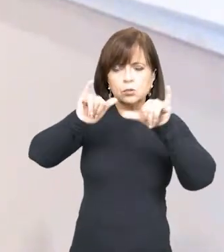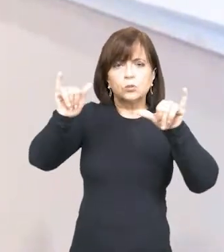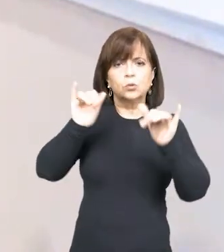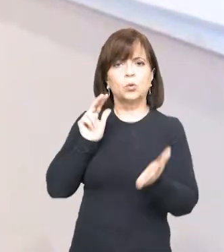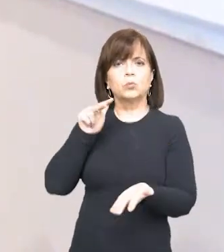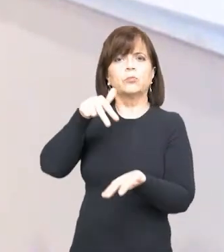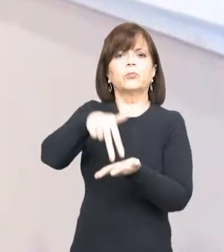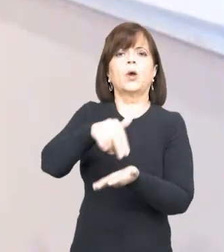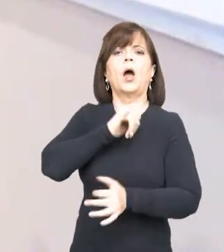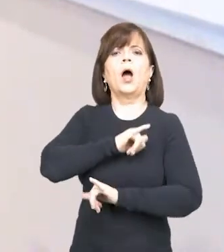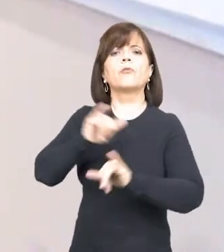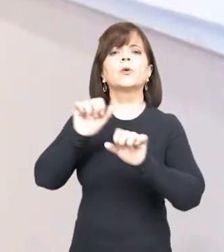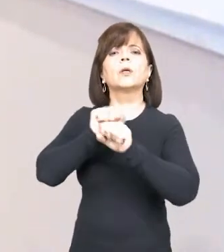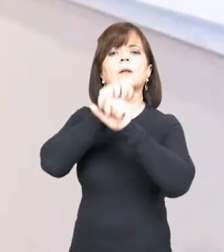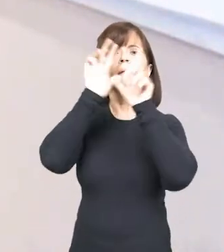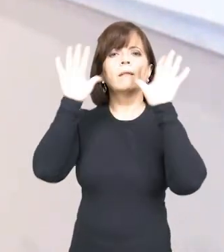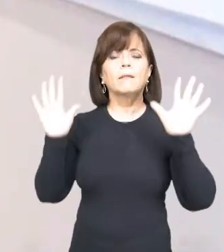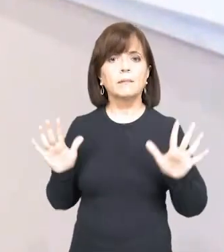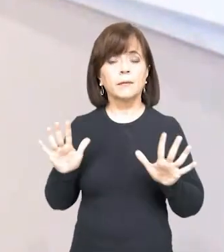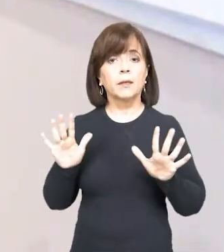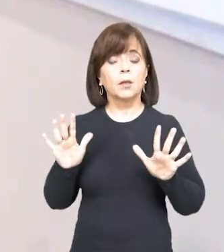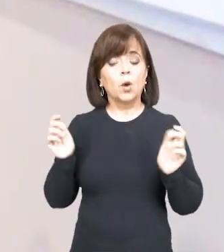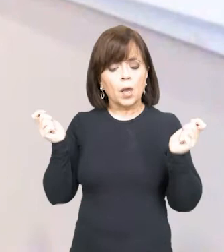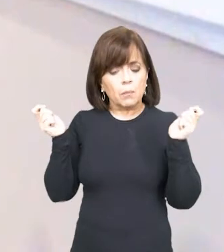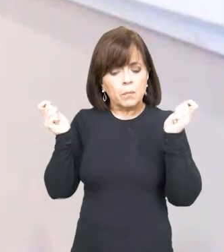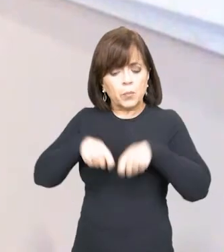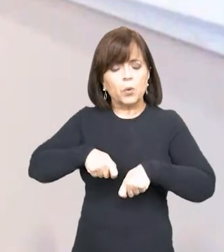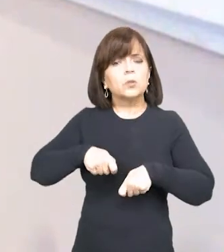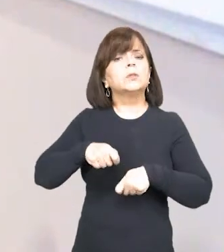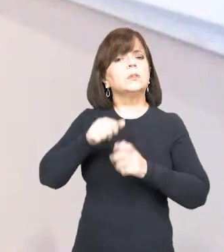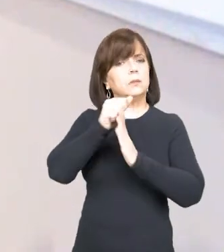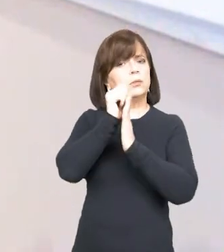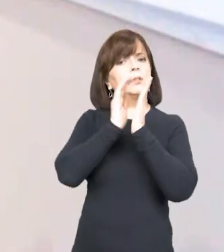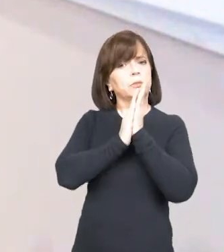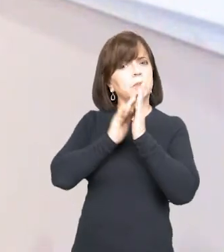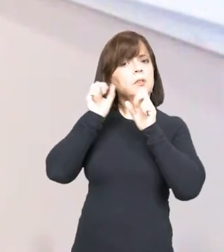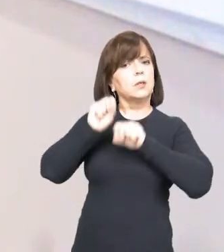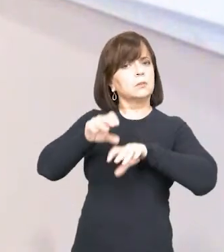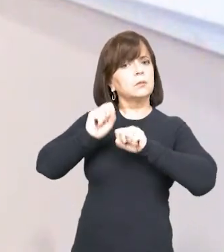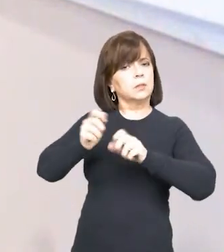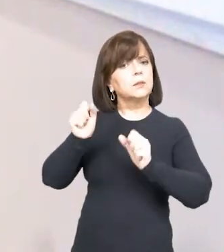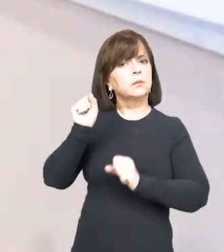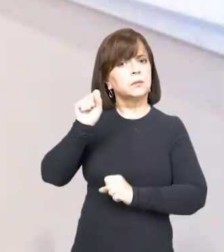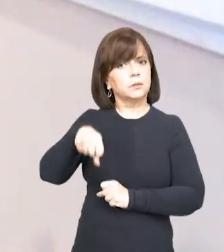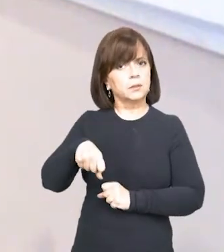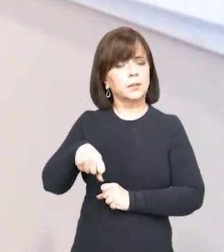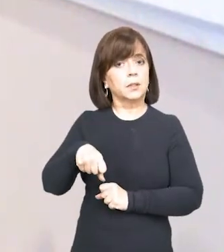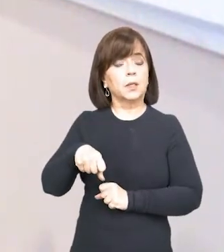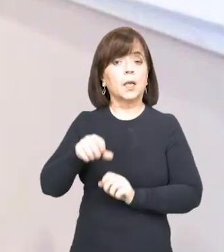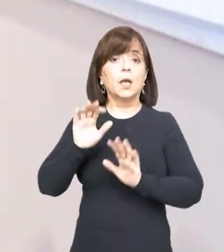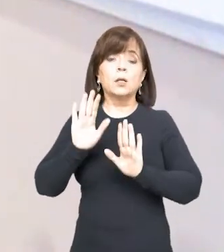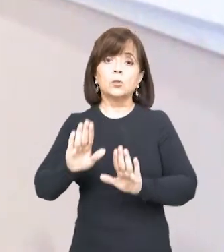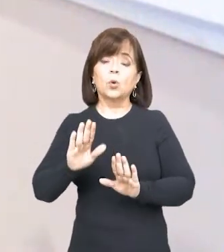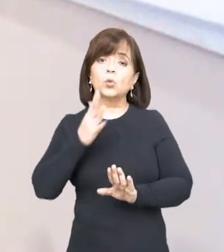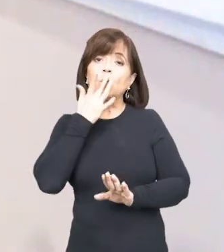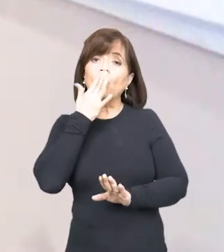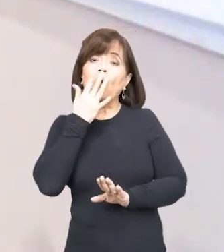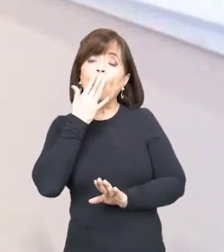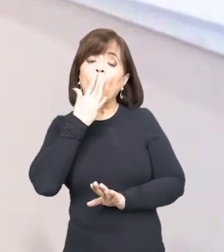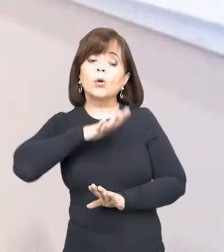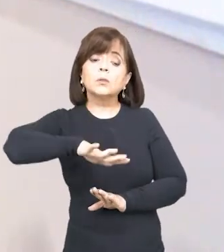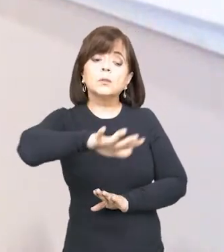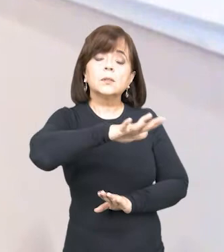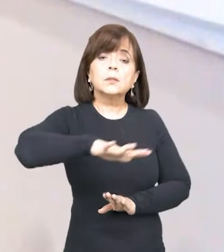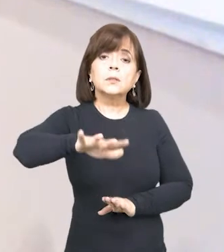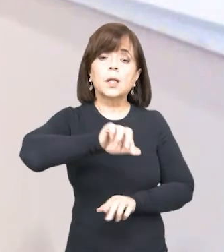claramente sobre a possibilidade de se realizarem atividades de educação nos diversos cenários,